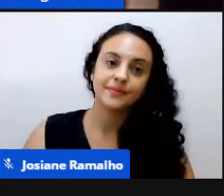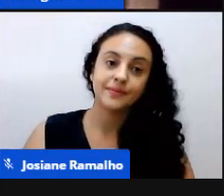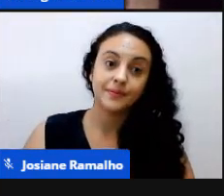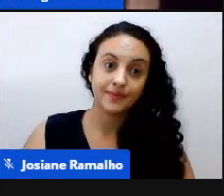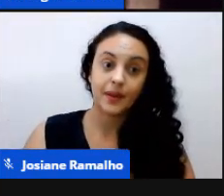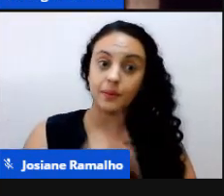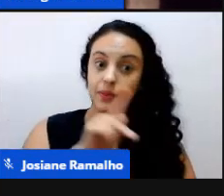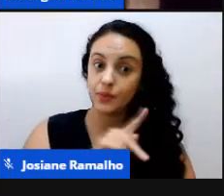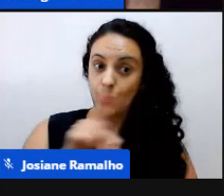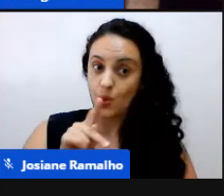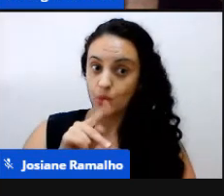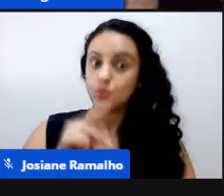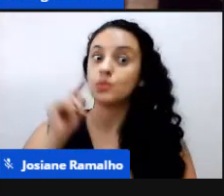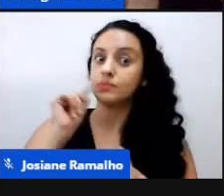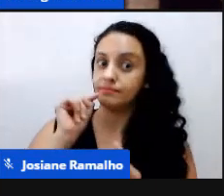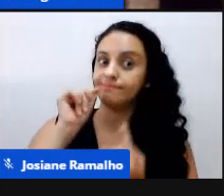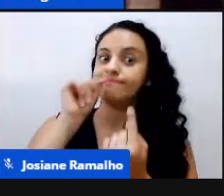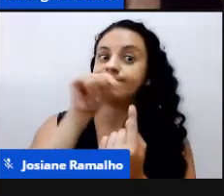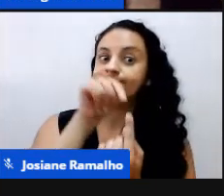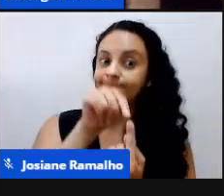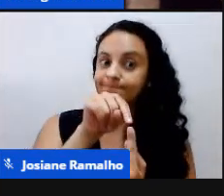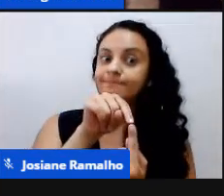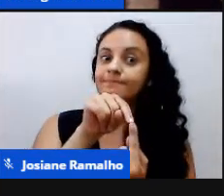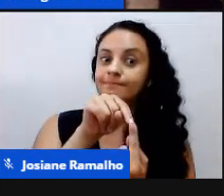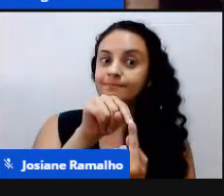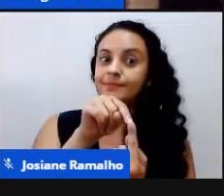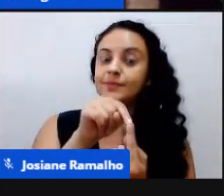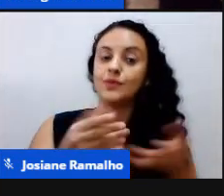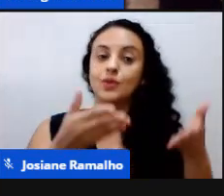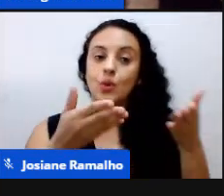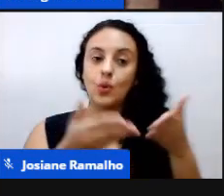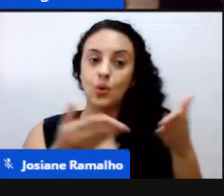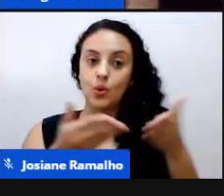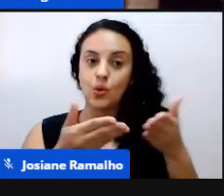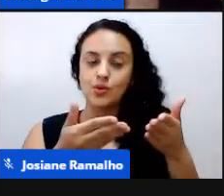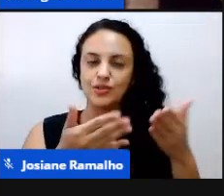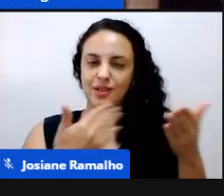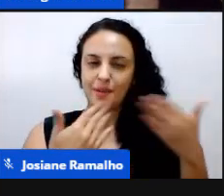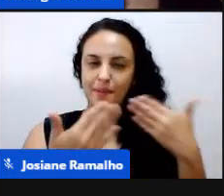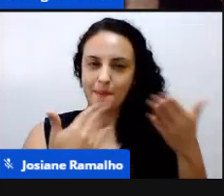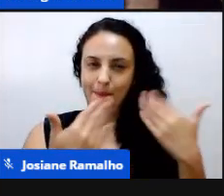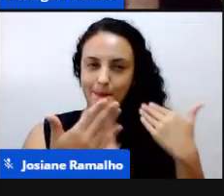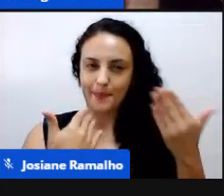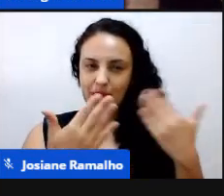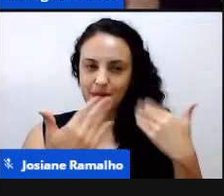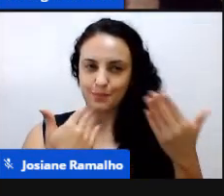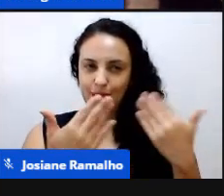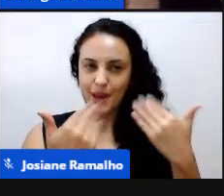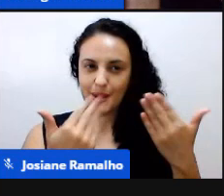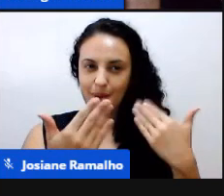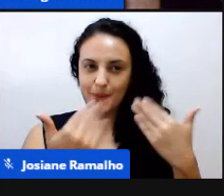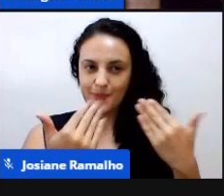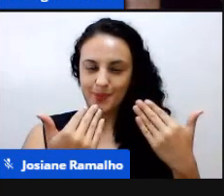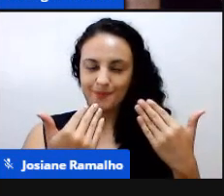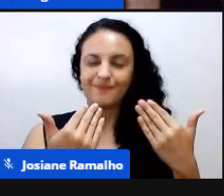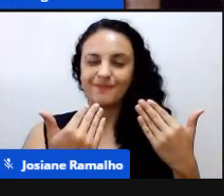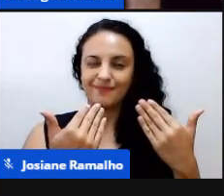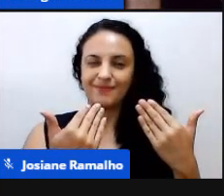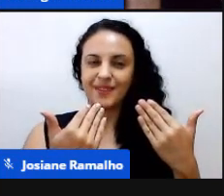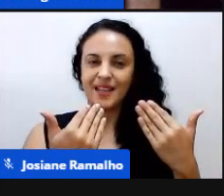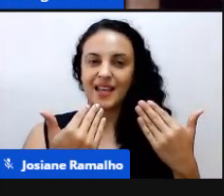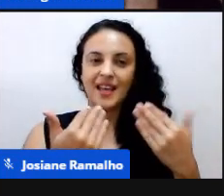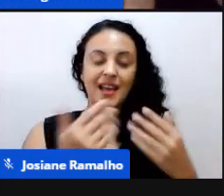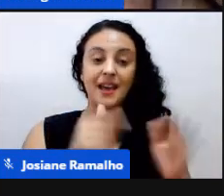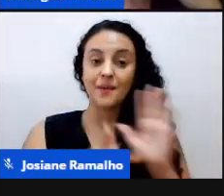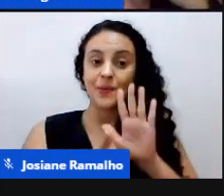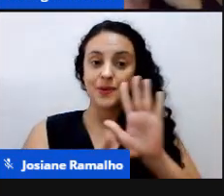Professores, então o objetivo desse nosso bate-papo, eu vou chamar de bate-papo porque para a gente ficar mais à vontade, é